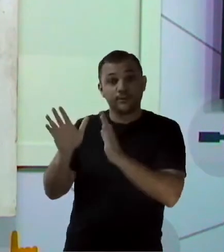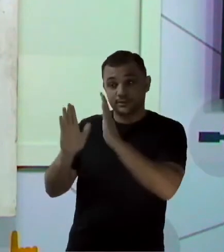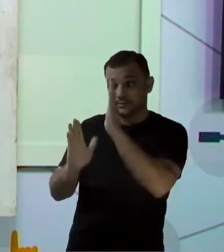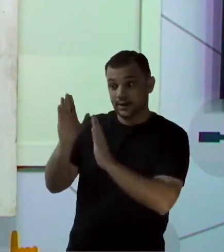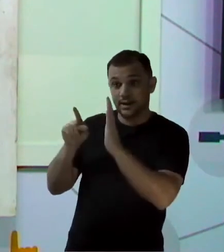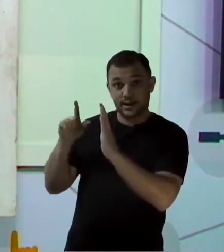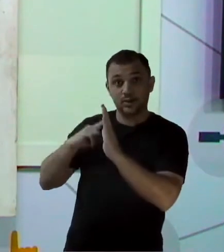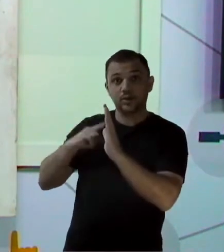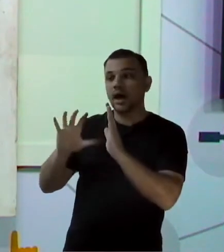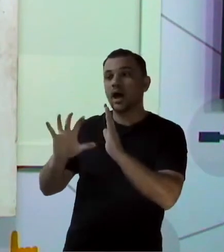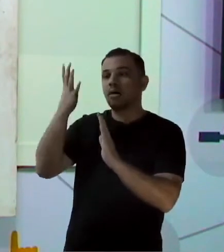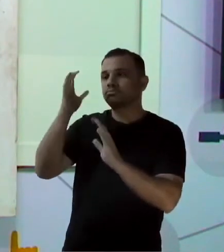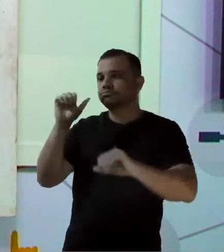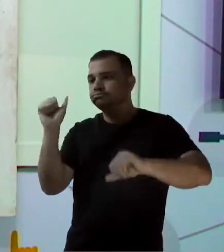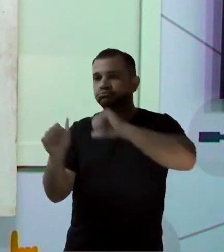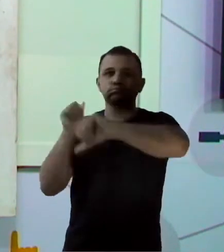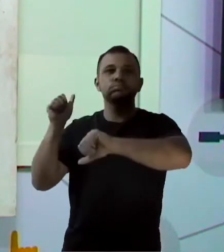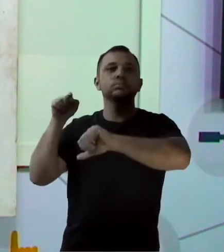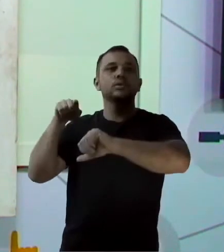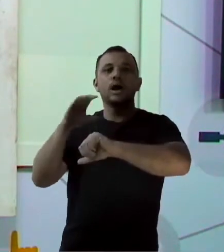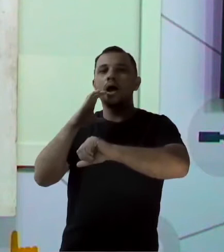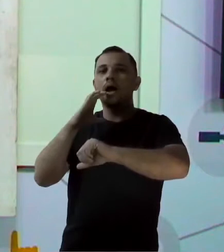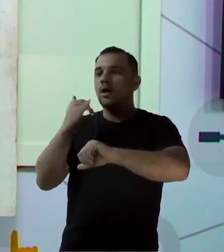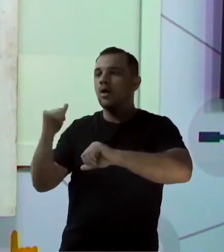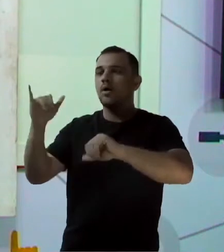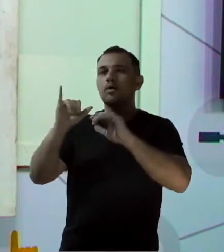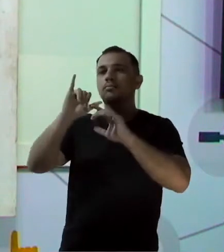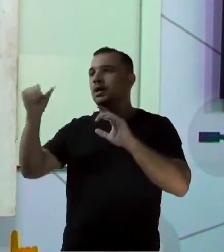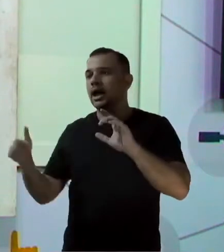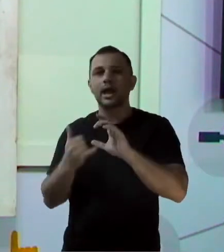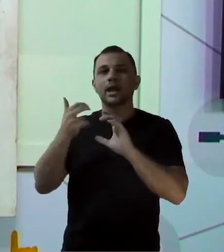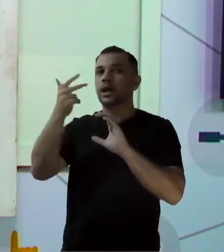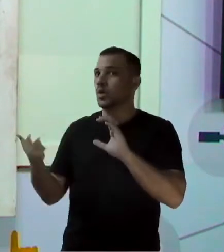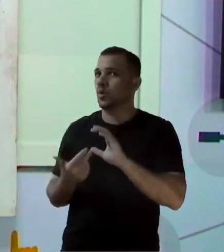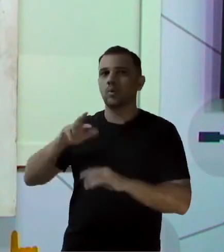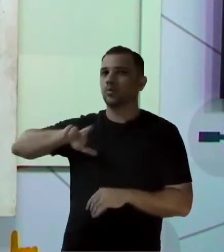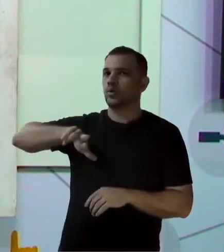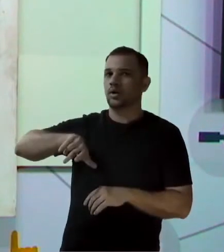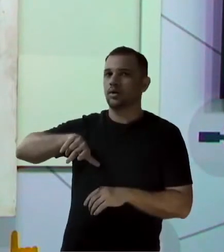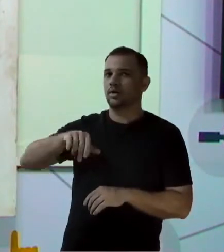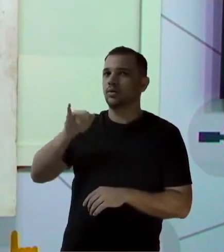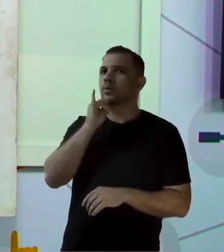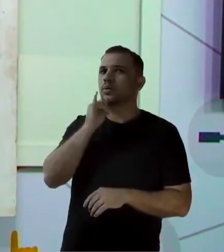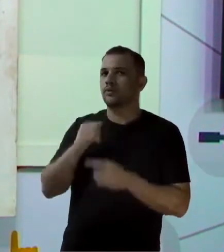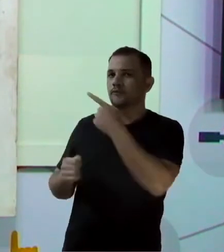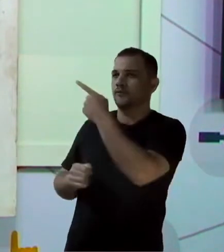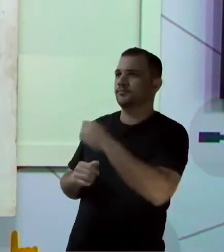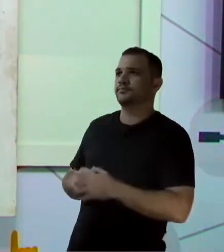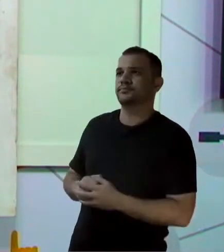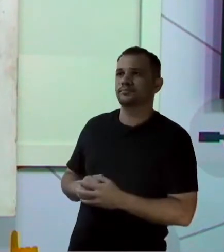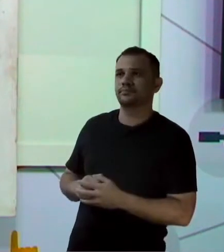é esse? Esse pontinho bem aqui, ó. Esse ponto que eu chamo de A, ele é chamado de